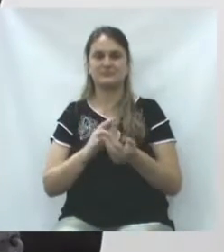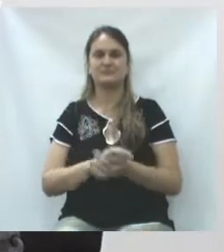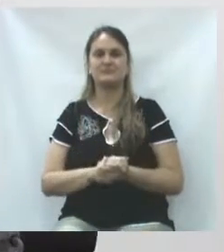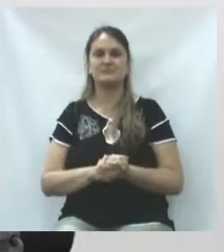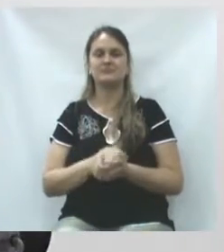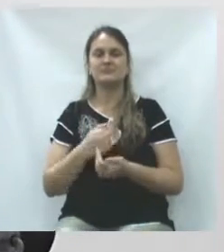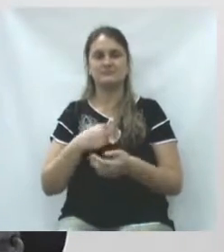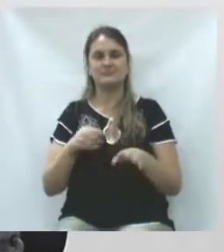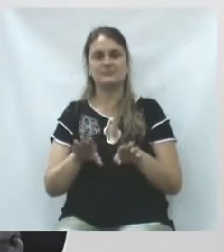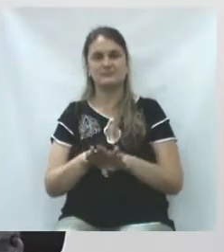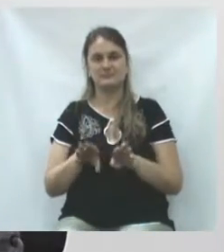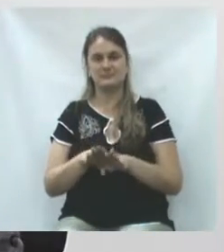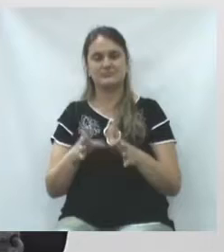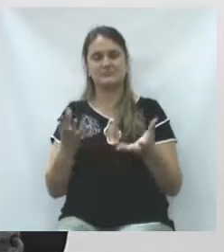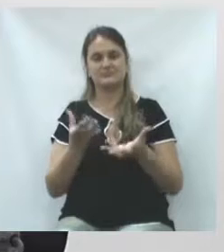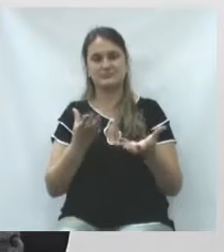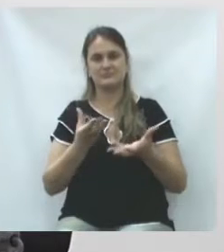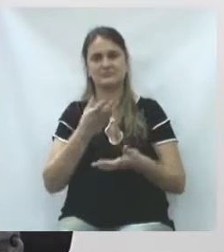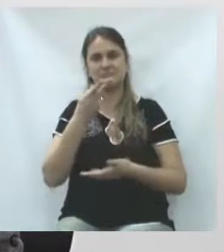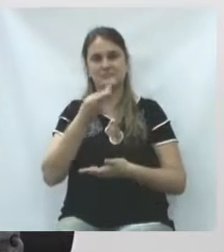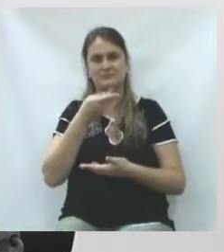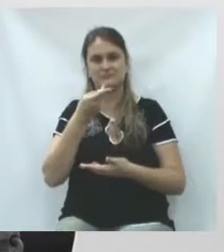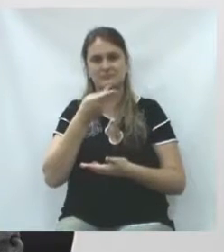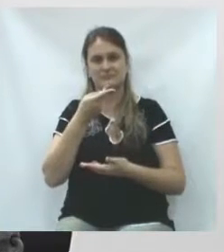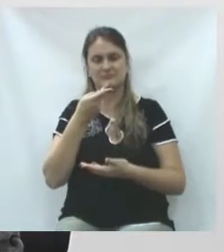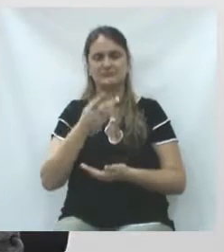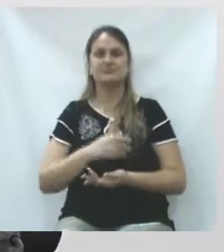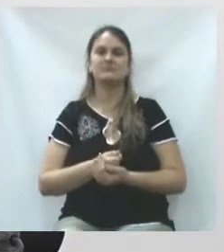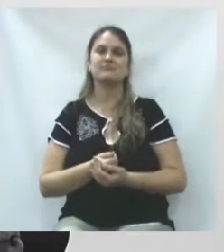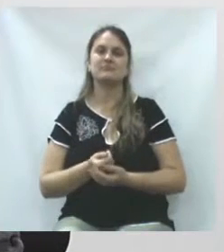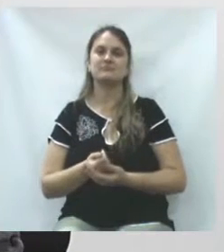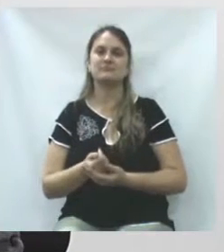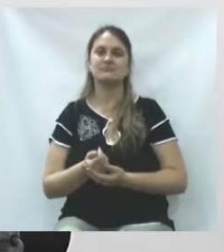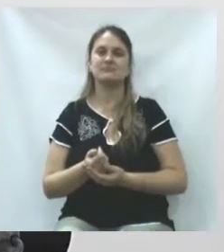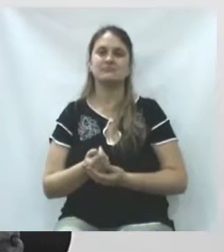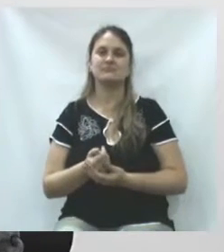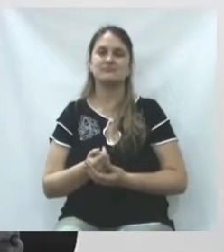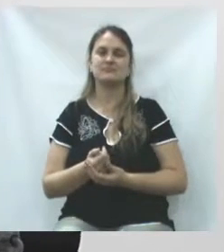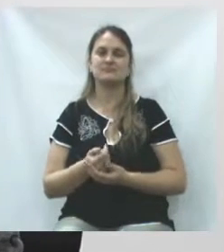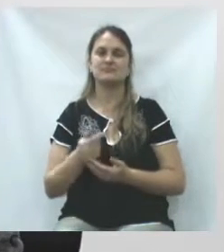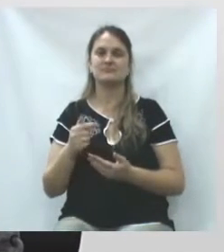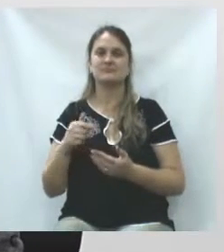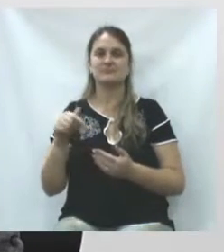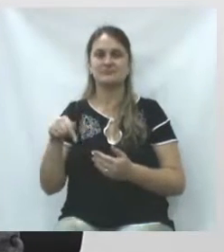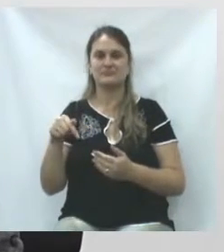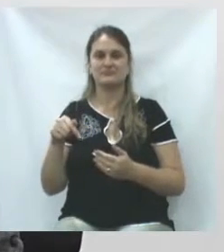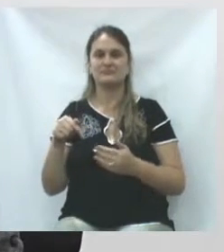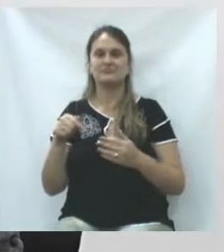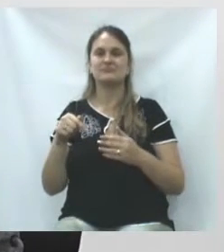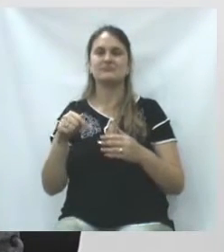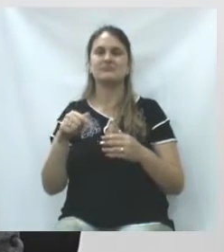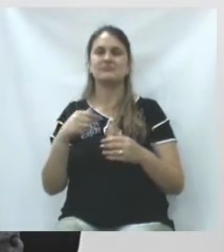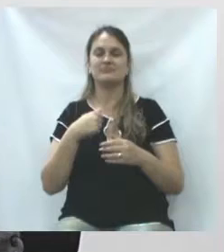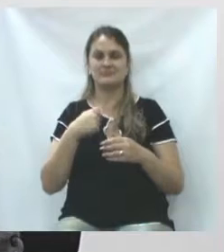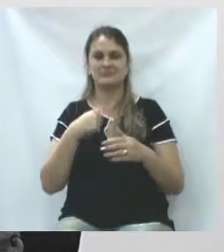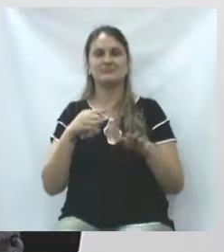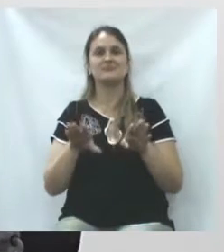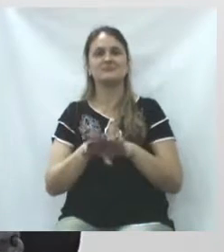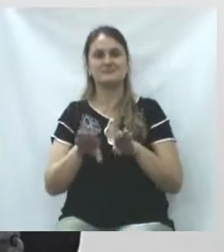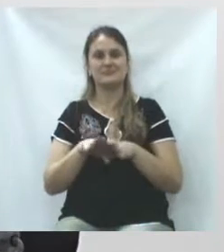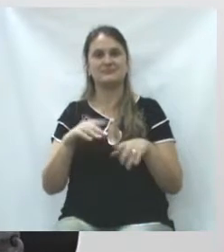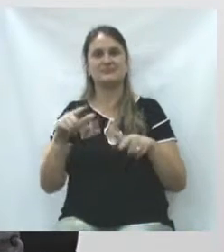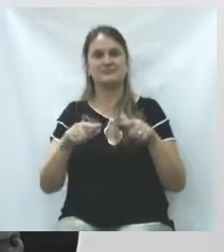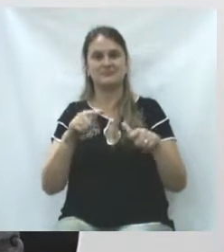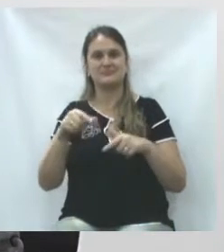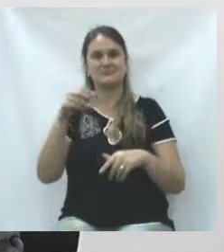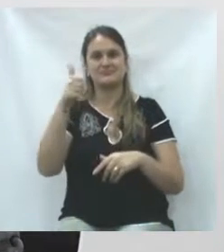deixar de me reportar a esta camada da sociedade a qual eu fiz parte durante 15 anos da